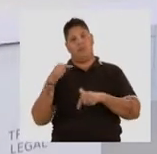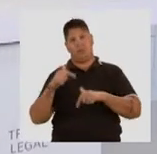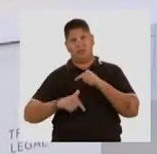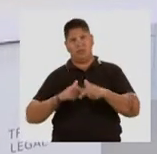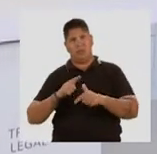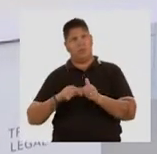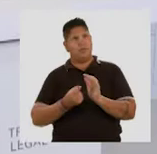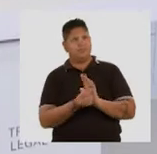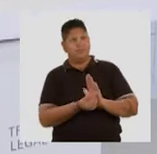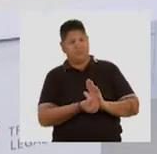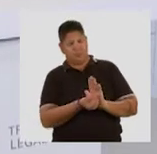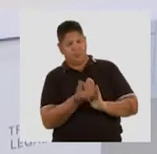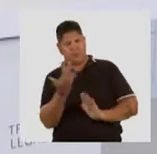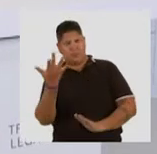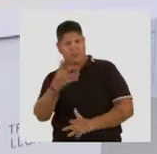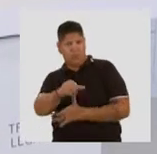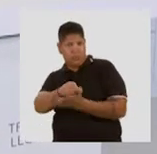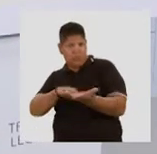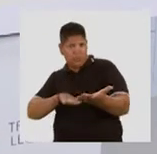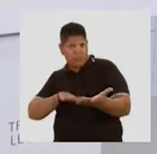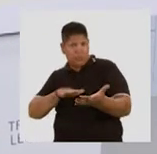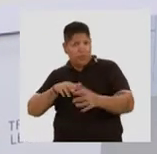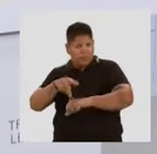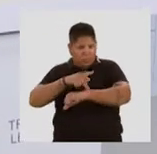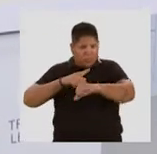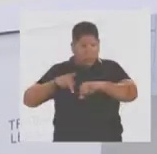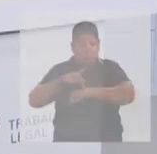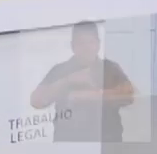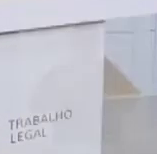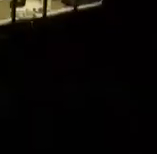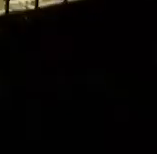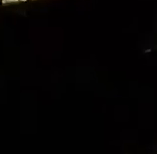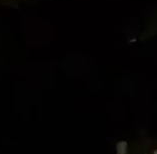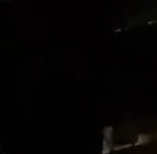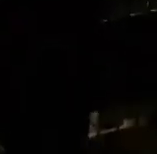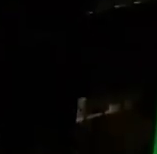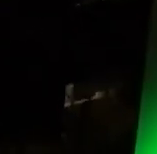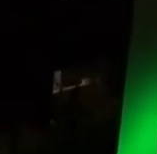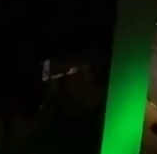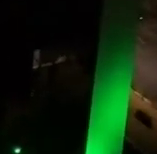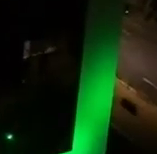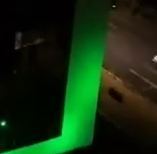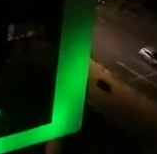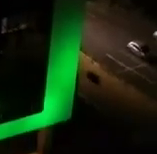trabalho. Foram muitas as atividades realizadas em todo o país.